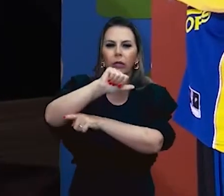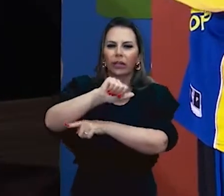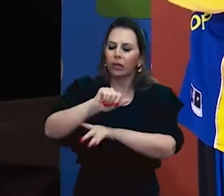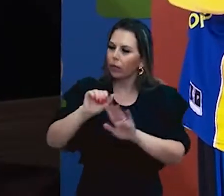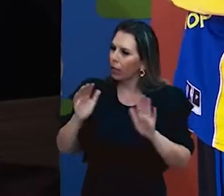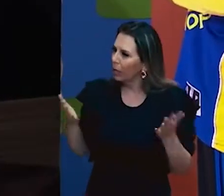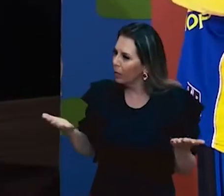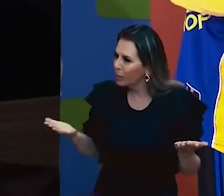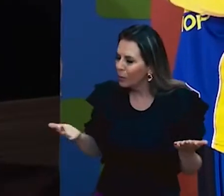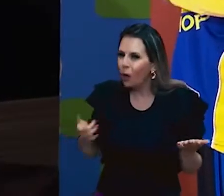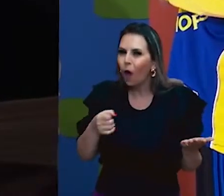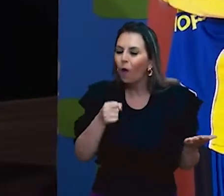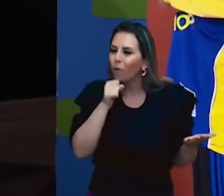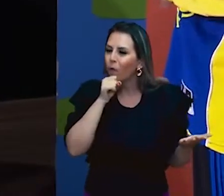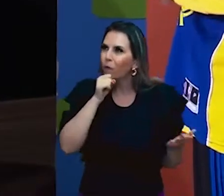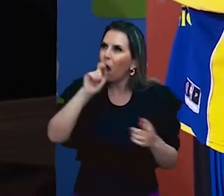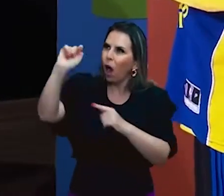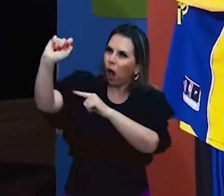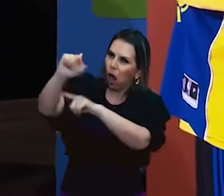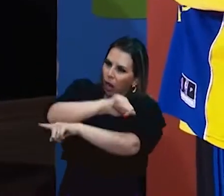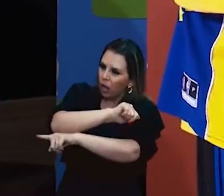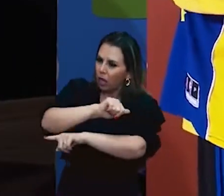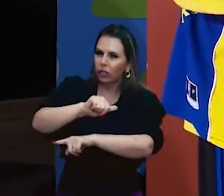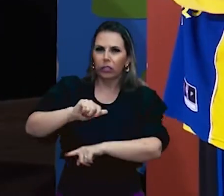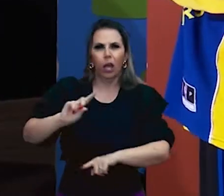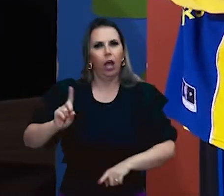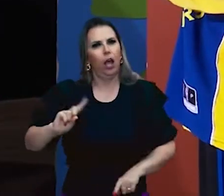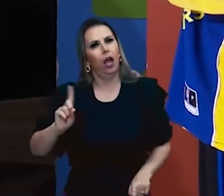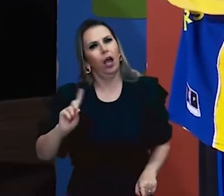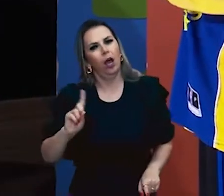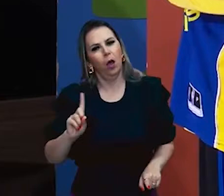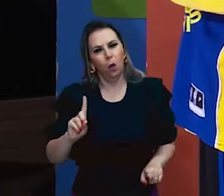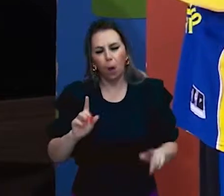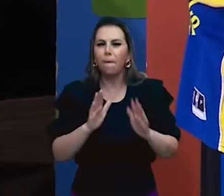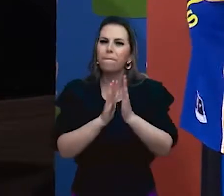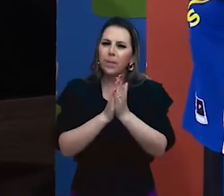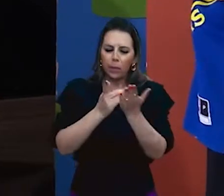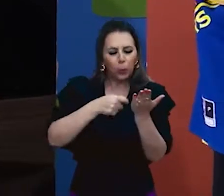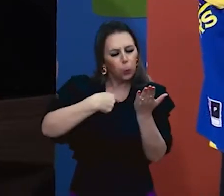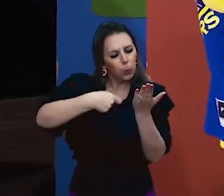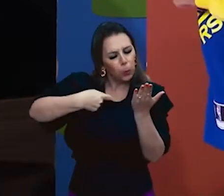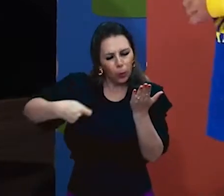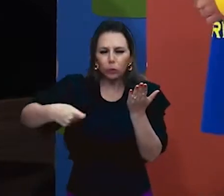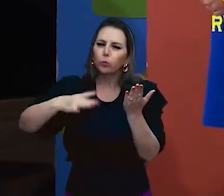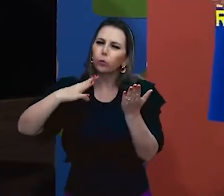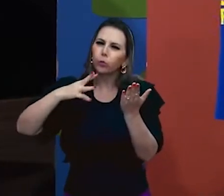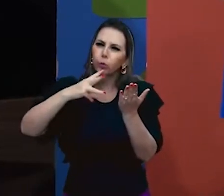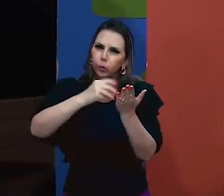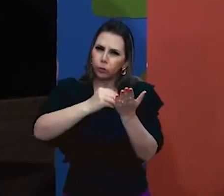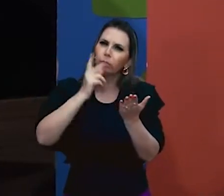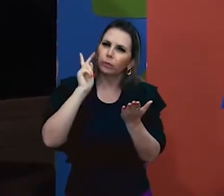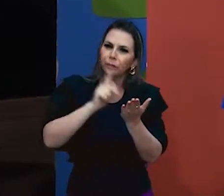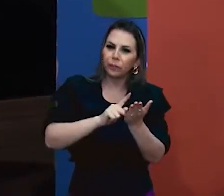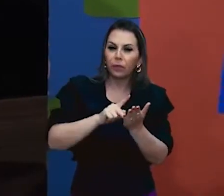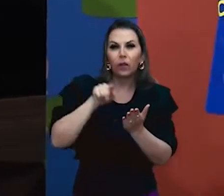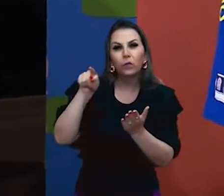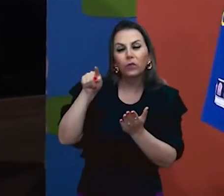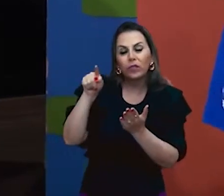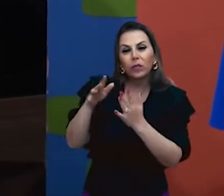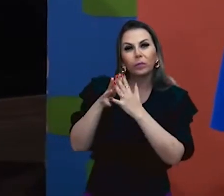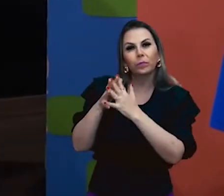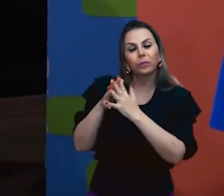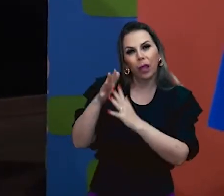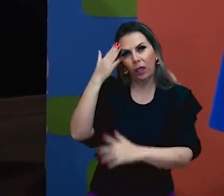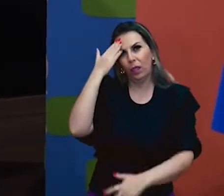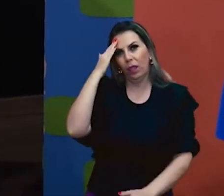enganada! Que isso, Duda? Sua avó não foi enganada! E outra, tudo que tá escrito aqui na Bíblia é verdade sim! Você que deve